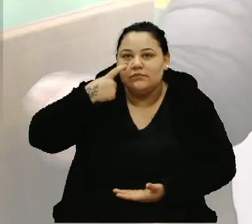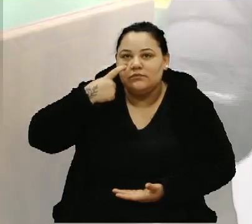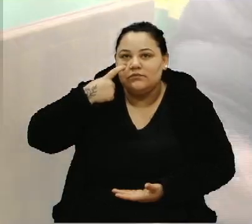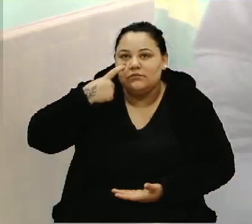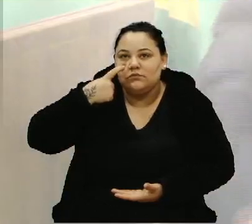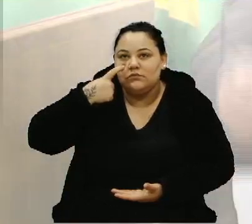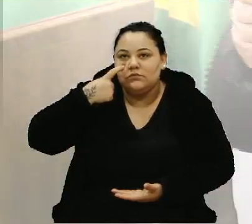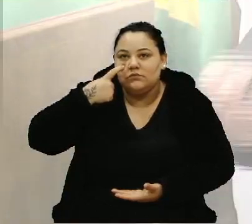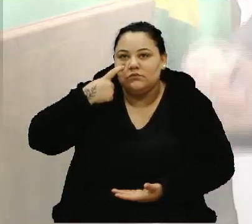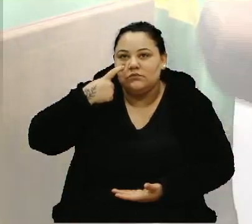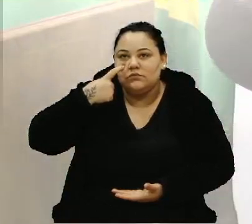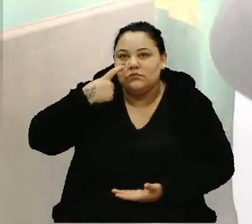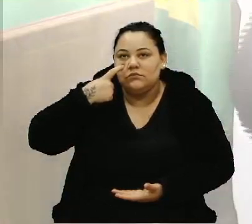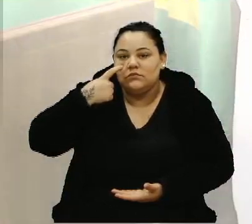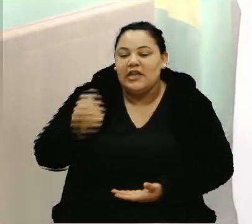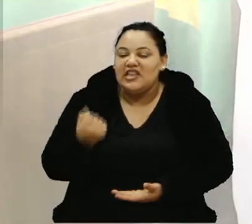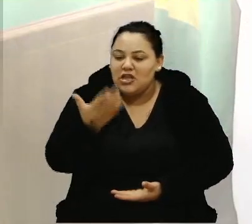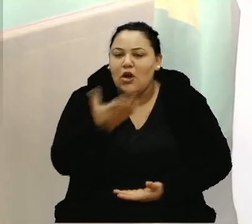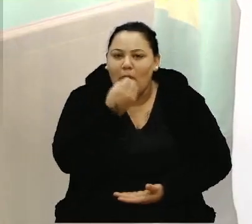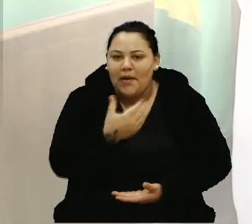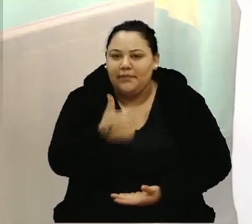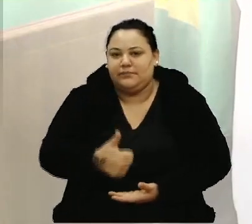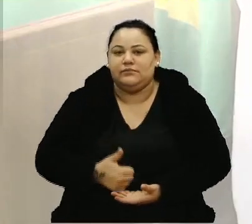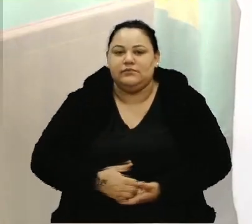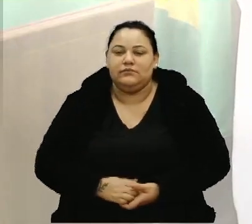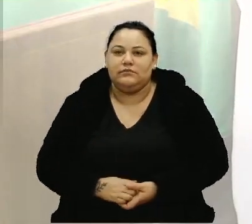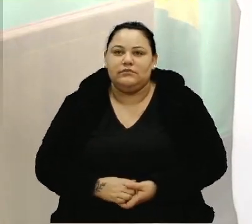não finalizou. E entregou bem.